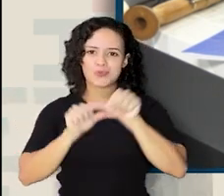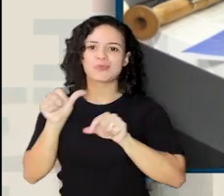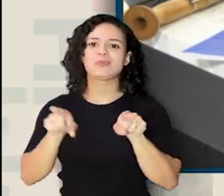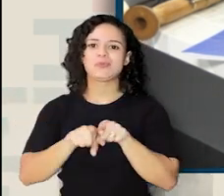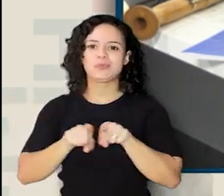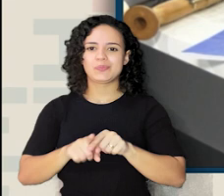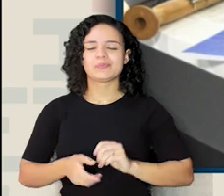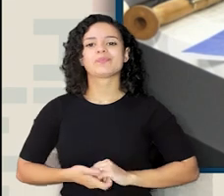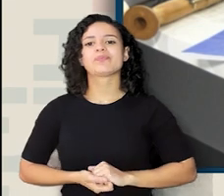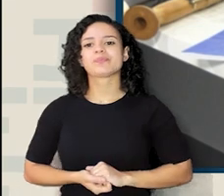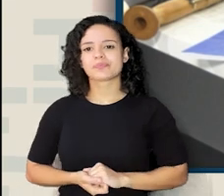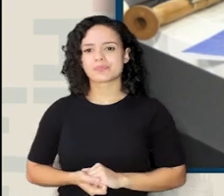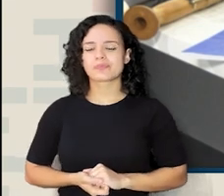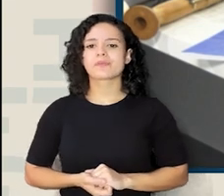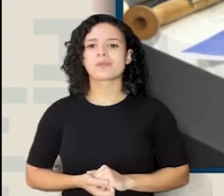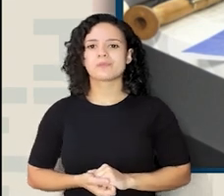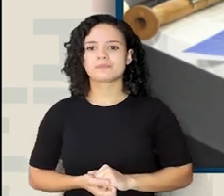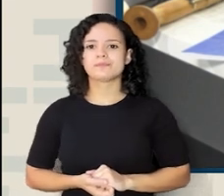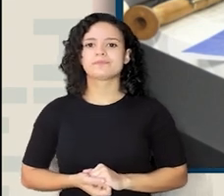né?